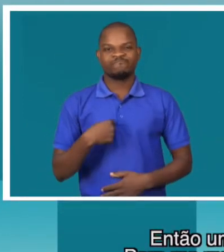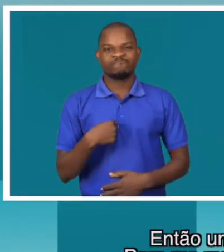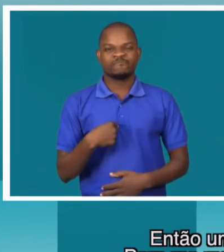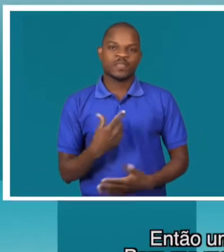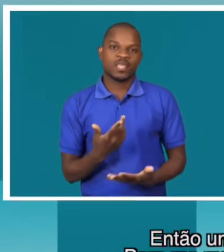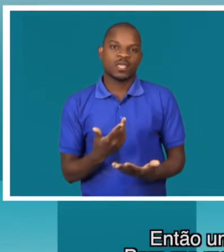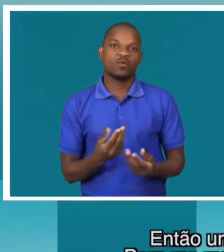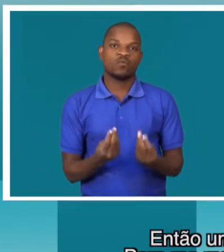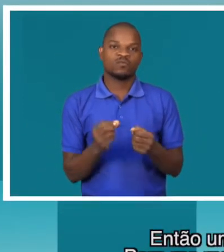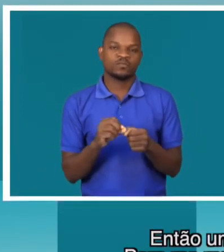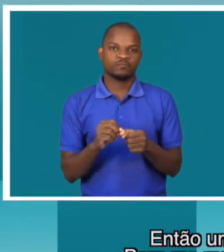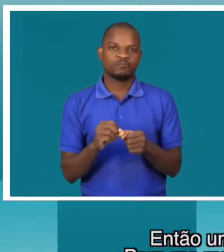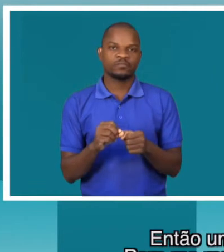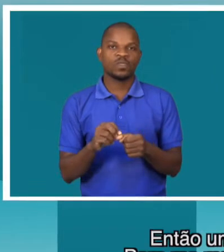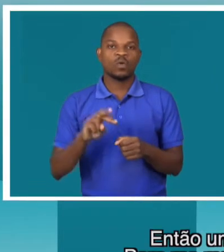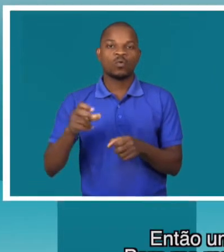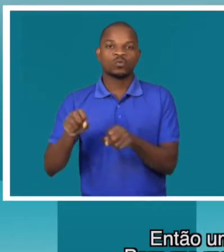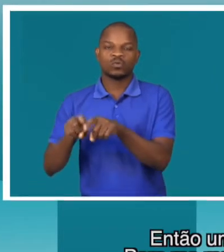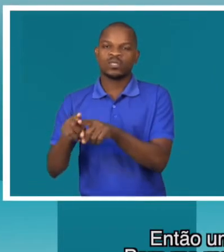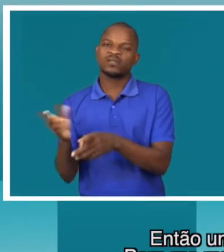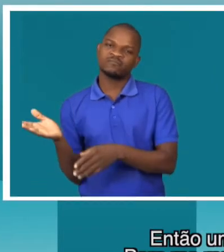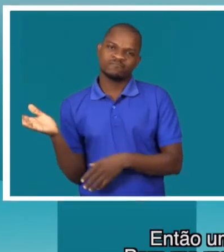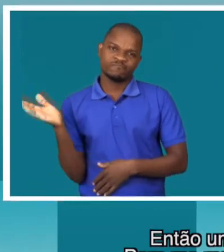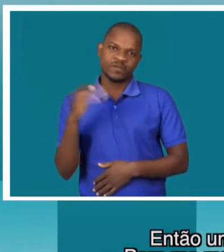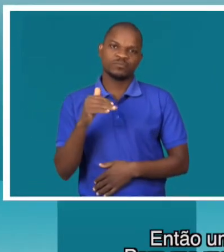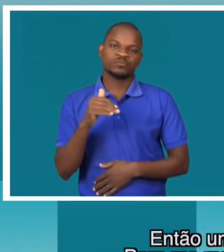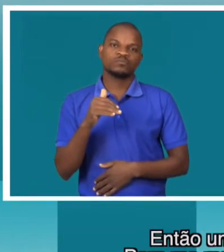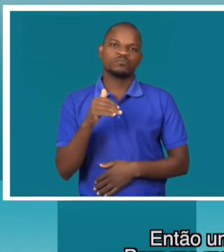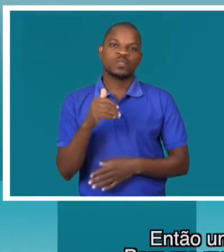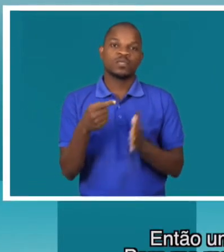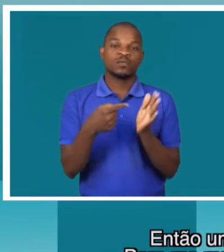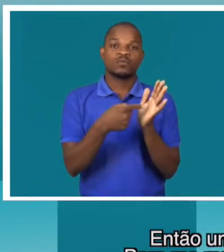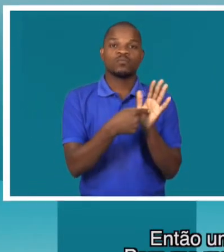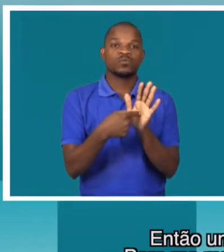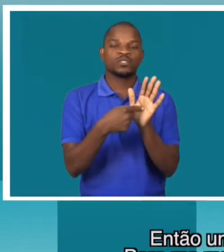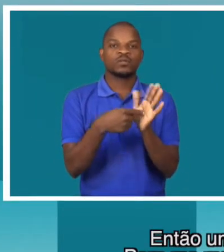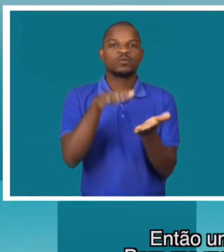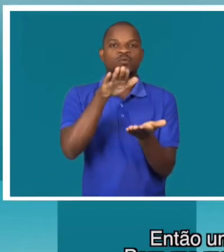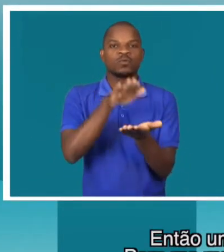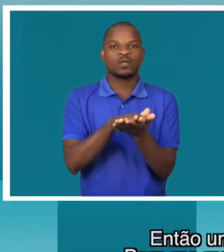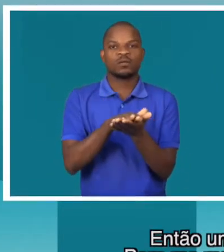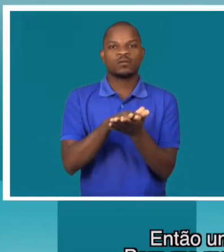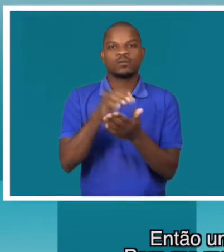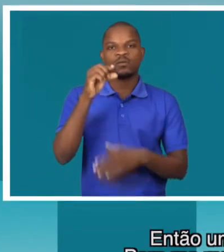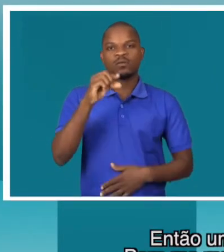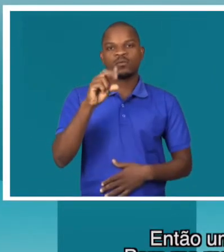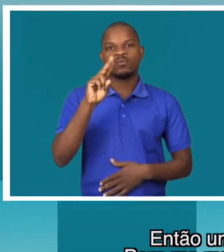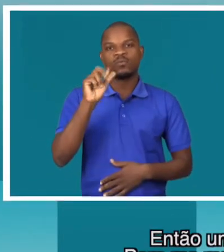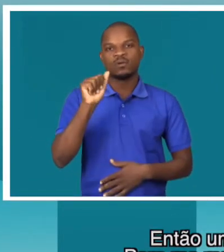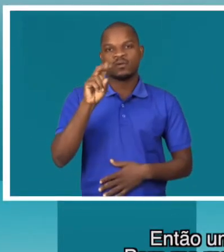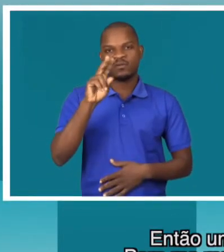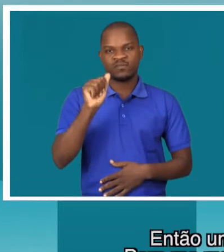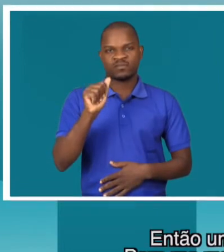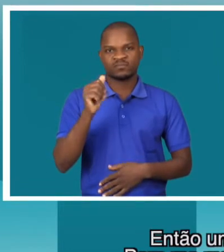Vindo que não. Então, uma outra minha colega me convidou. Veio-me a mostrar aqui em Guava, em